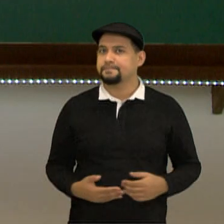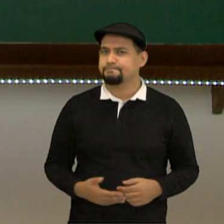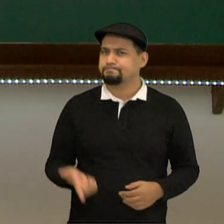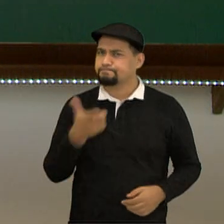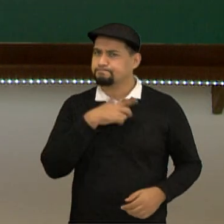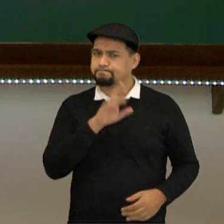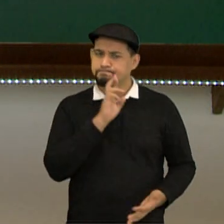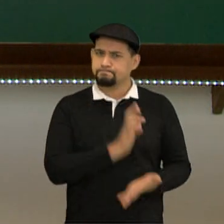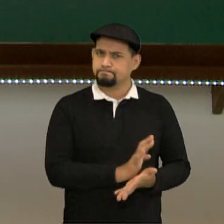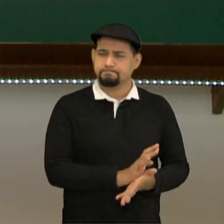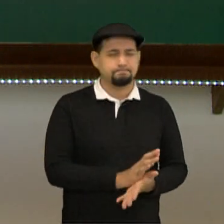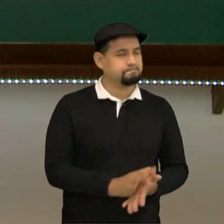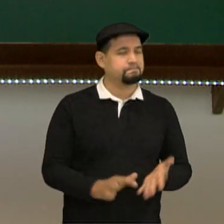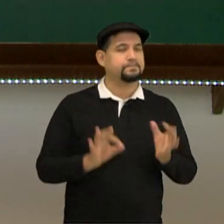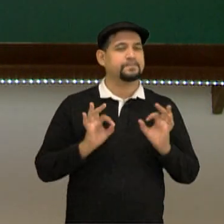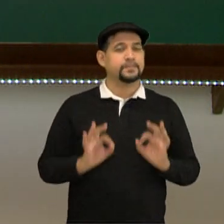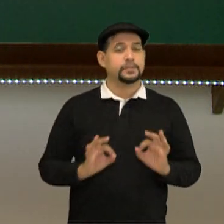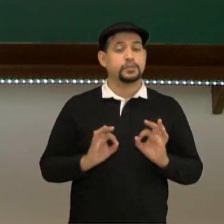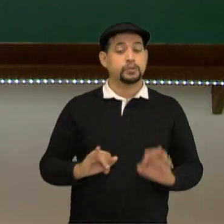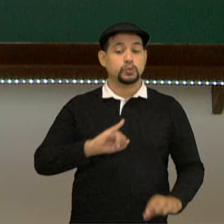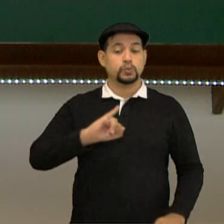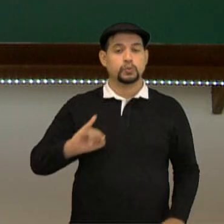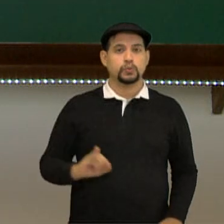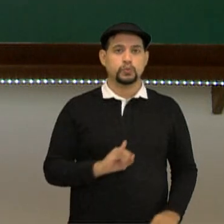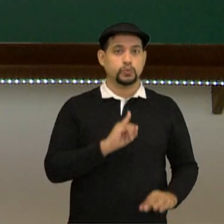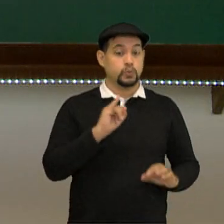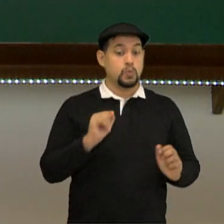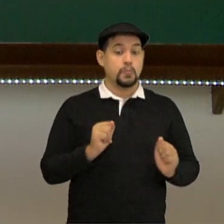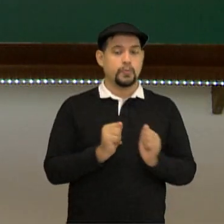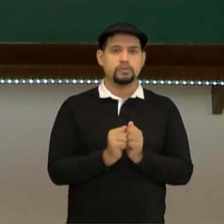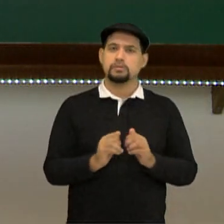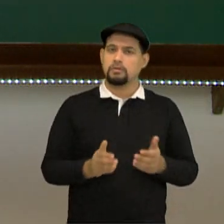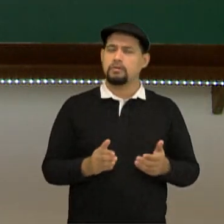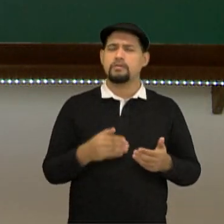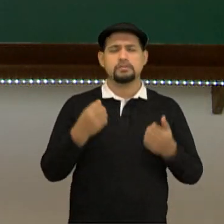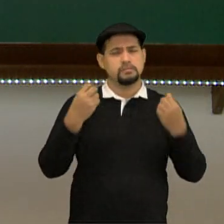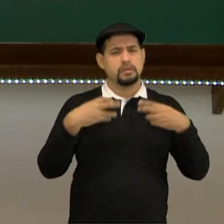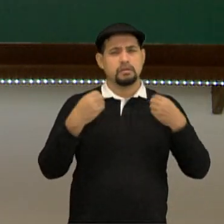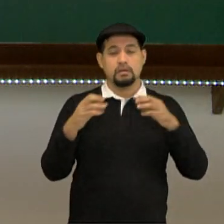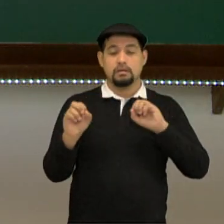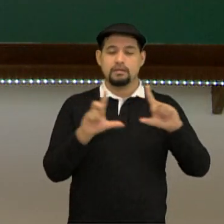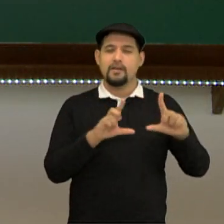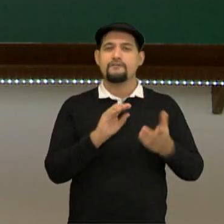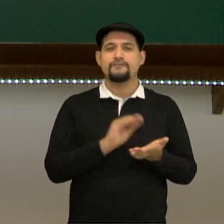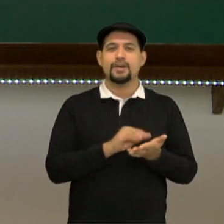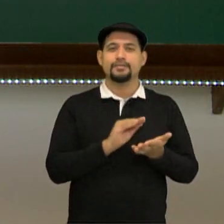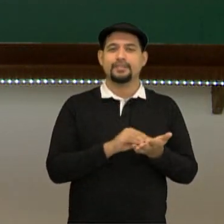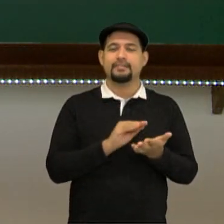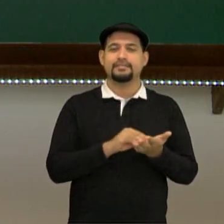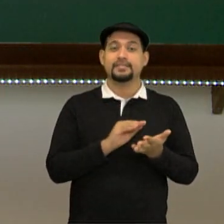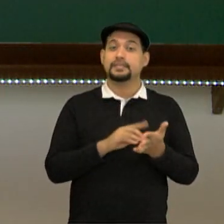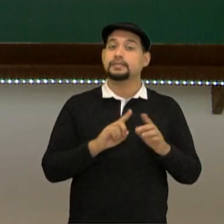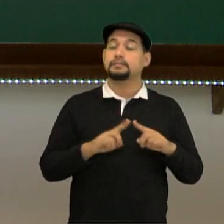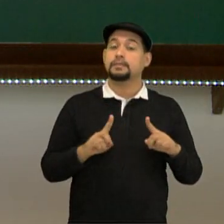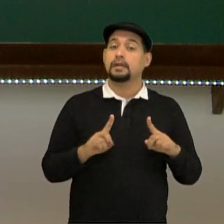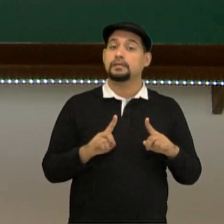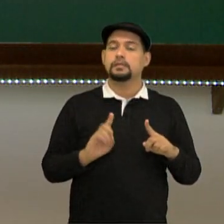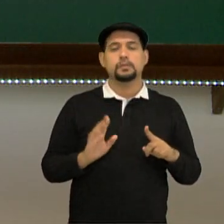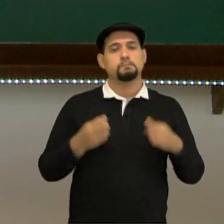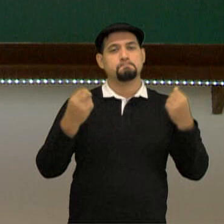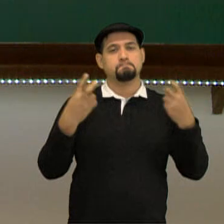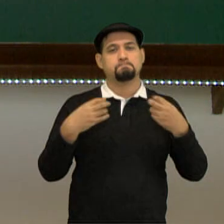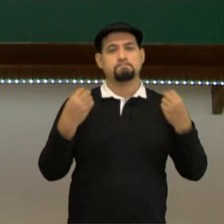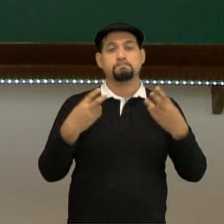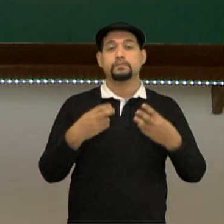conseguiram resolver? Tenho certeza, juro composto agora, né? Eu disse para vocês no slide, ele estava faltando, mas o regime, como eu falei para